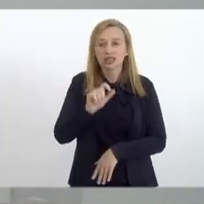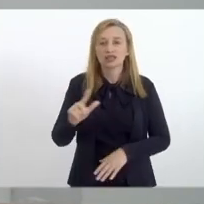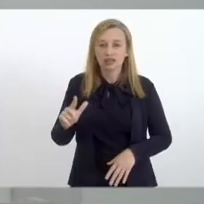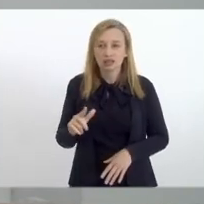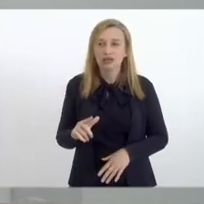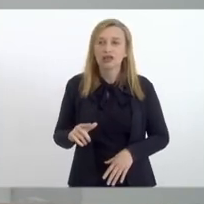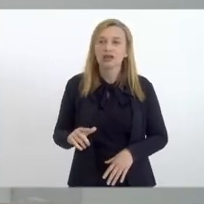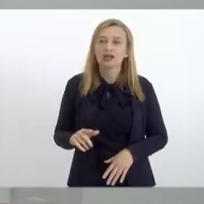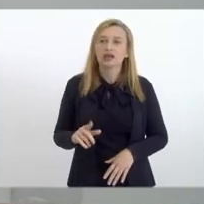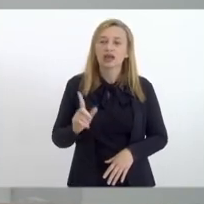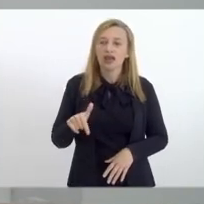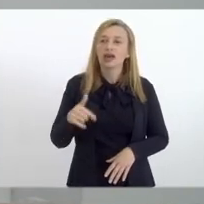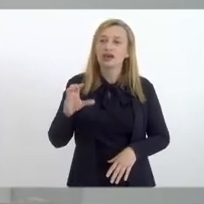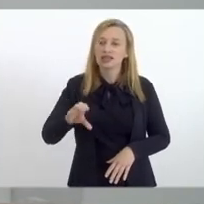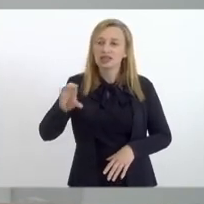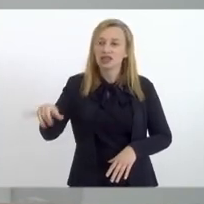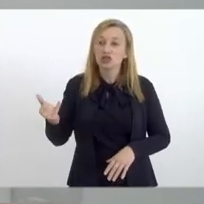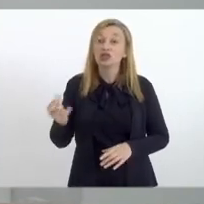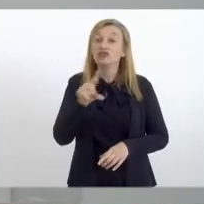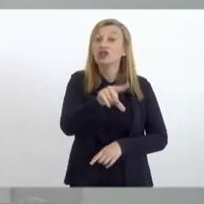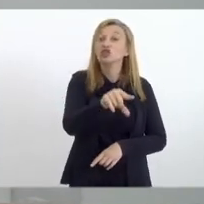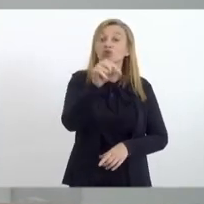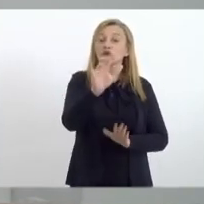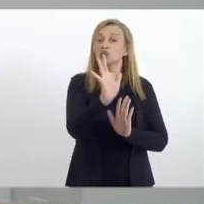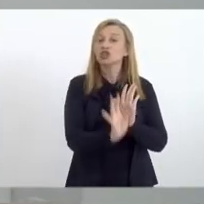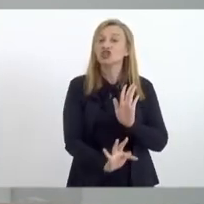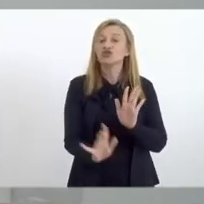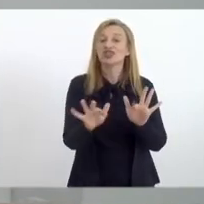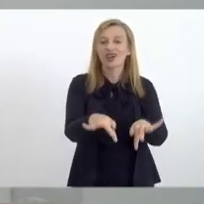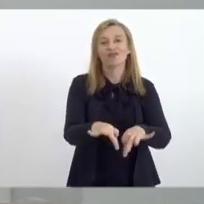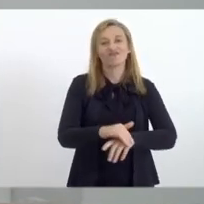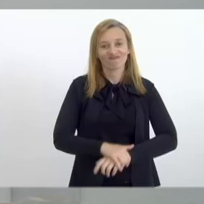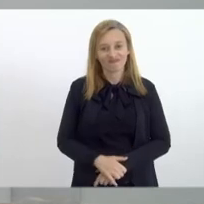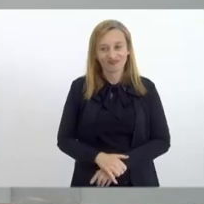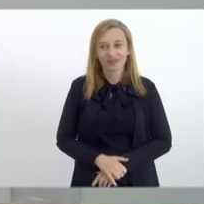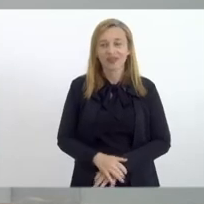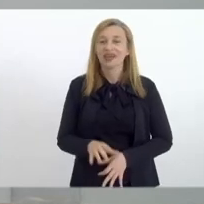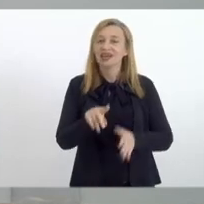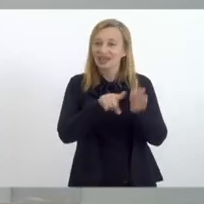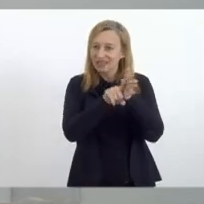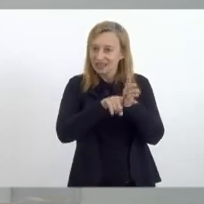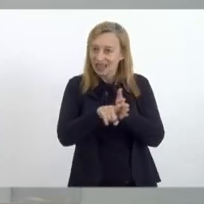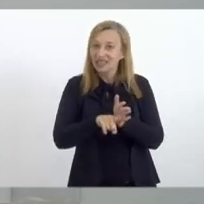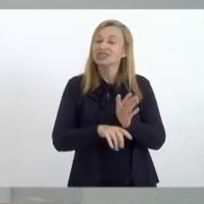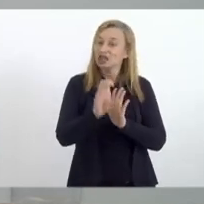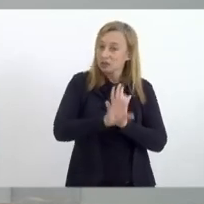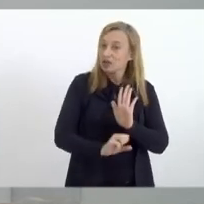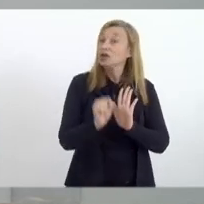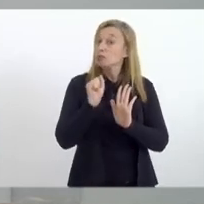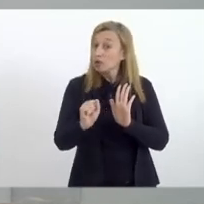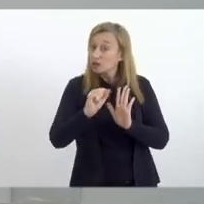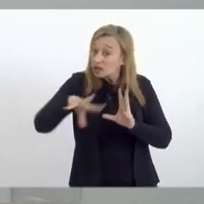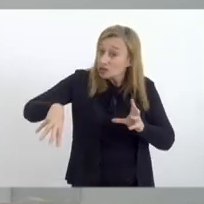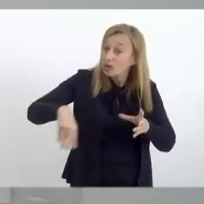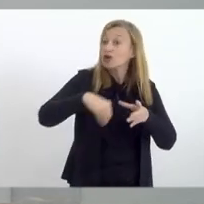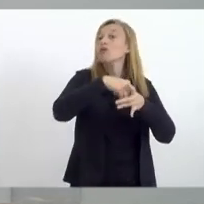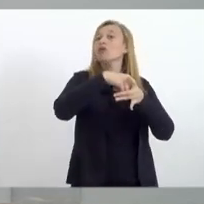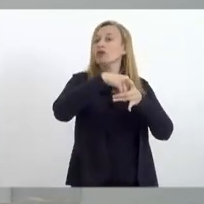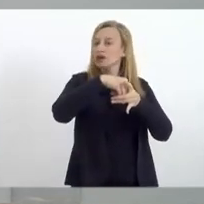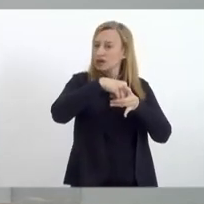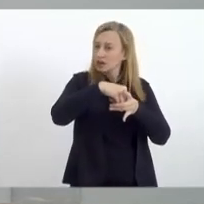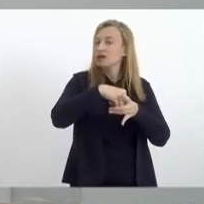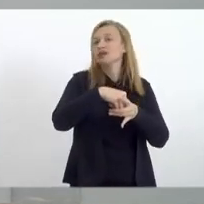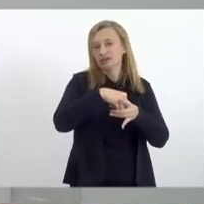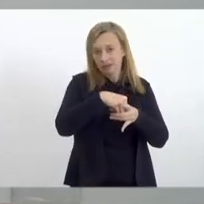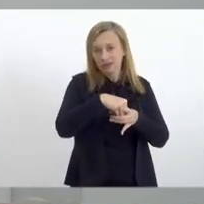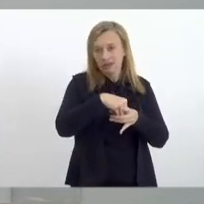nenhuma, porque é a CCJ que vai definir o texto final e fazer a análise de emendas, que poderão, inclusive, essas emendas